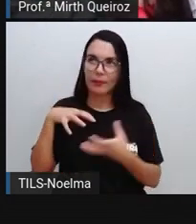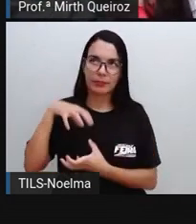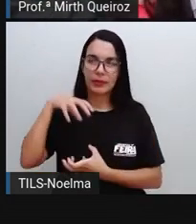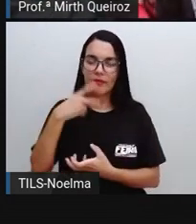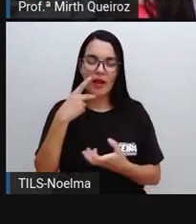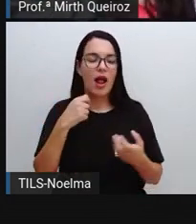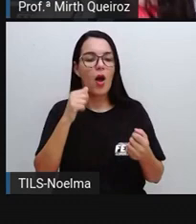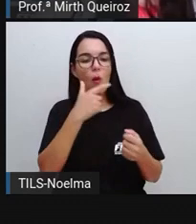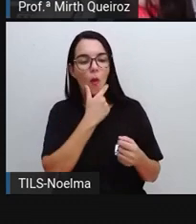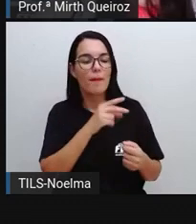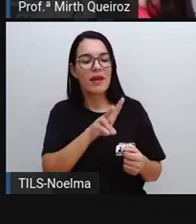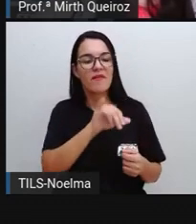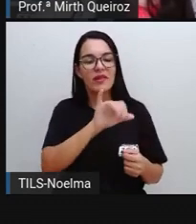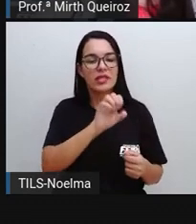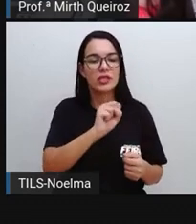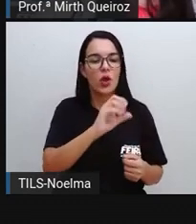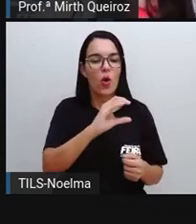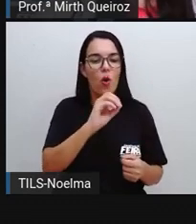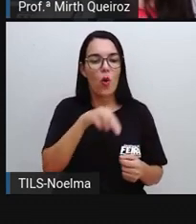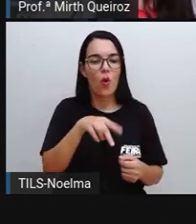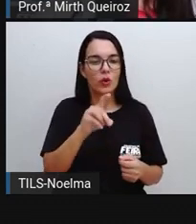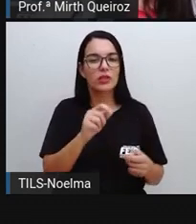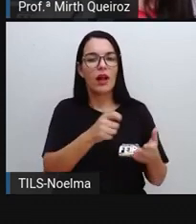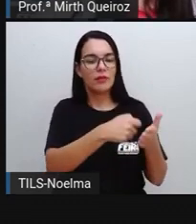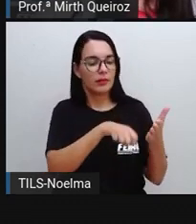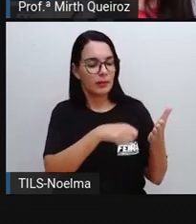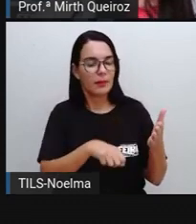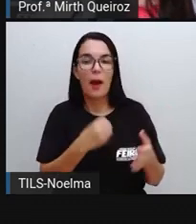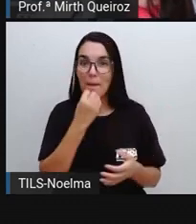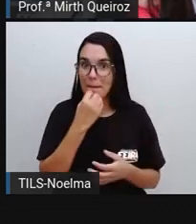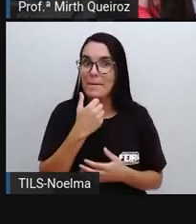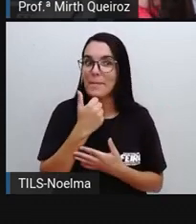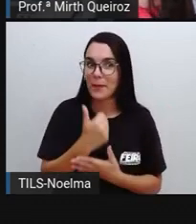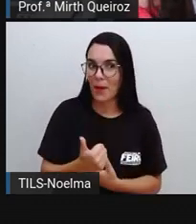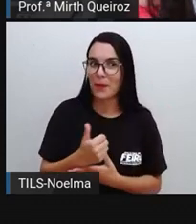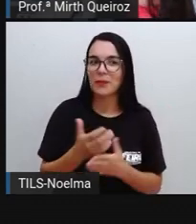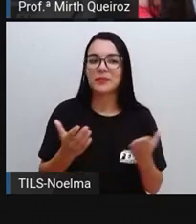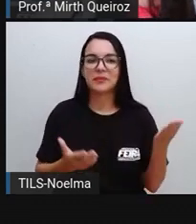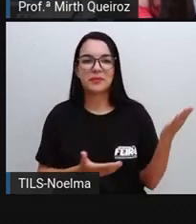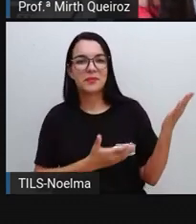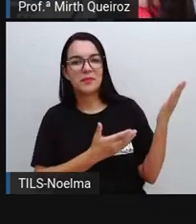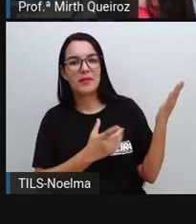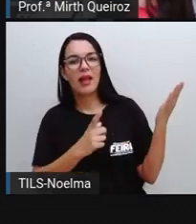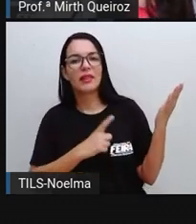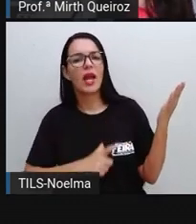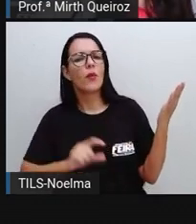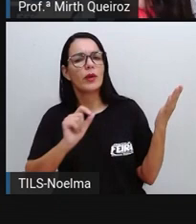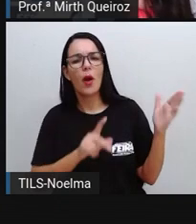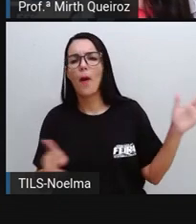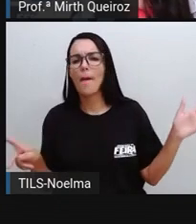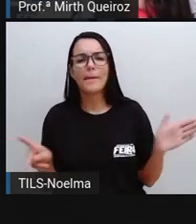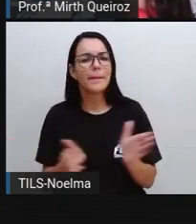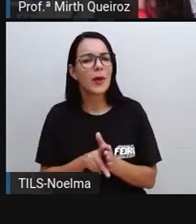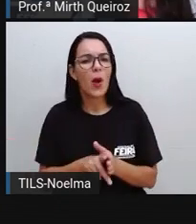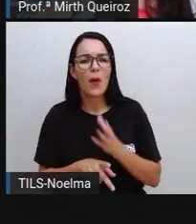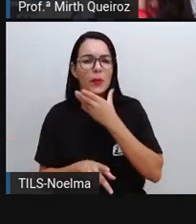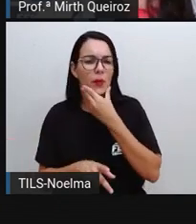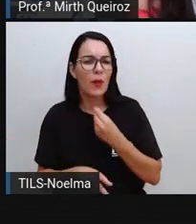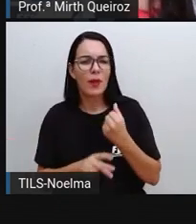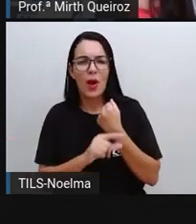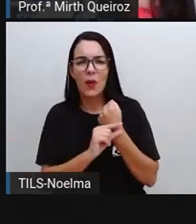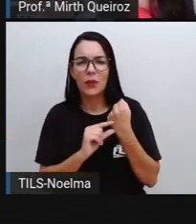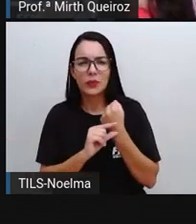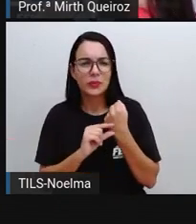ditando ali. Também já li esse livro, é muito, muito bom. Neste livro é o próprio Monteiro Lobato, que ele vai se tornar